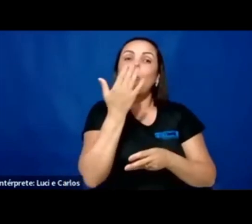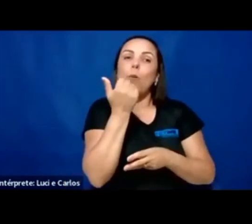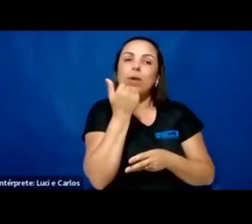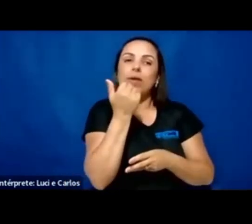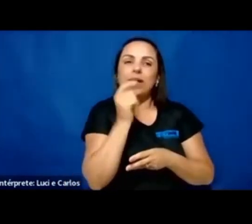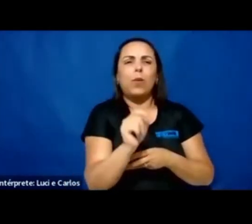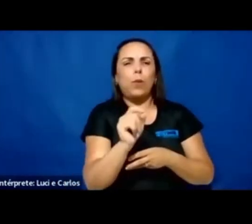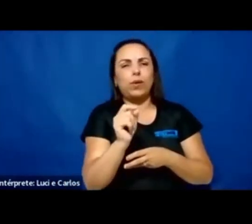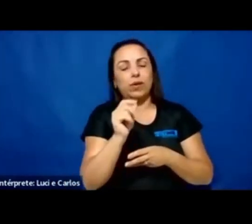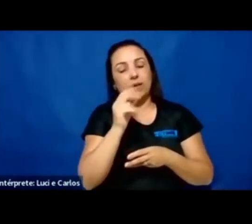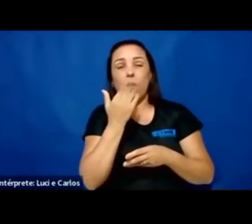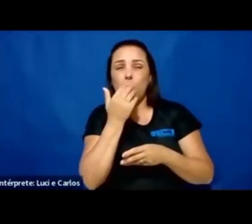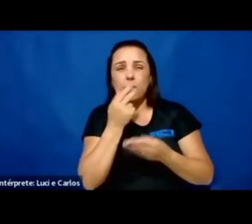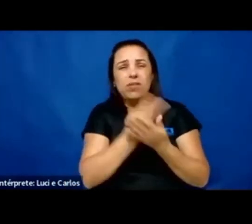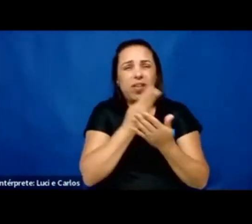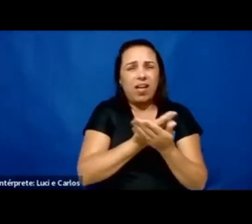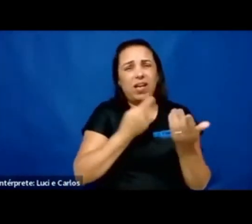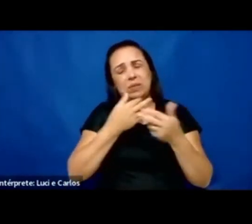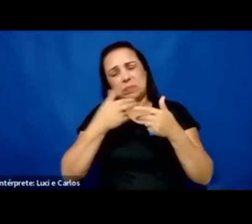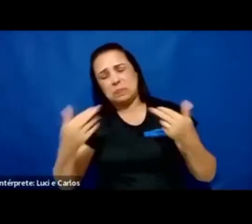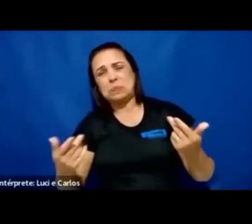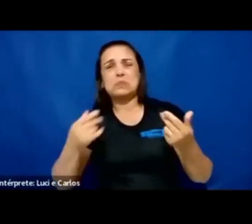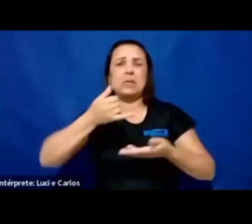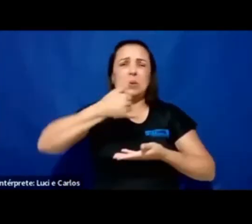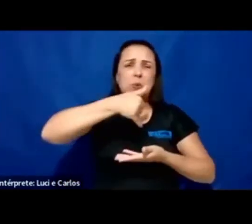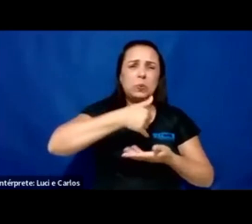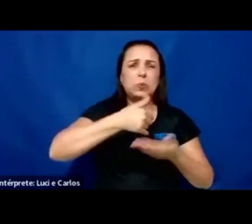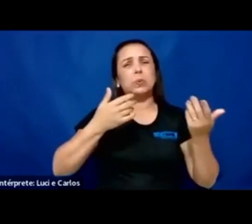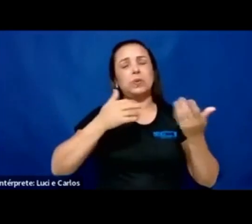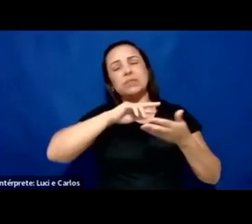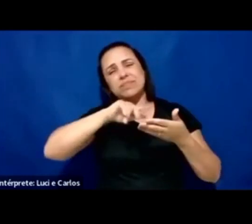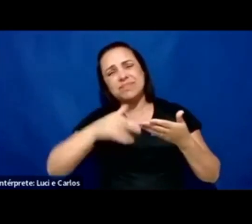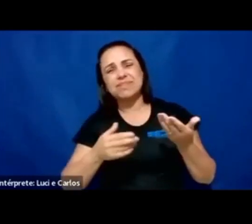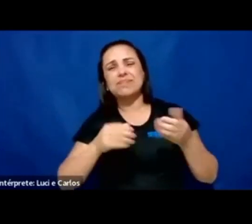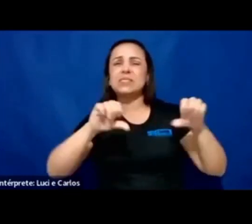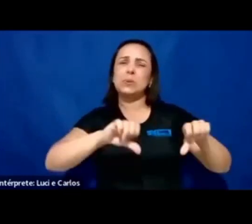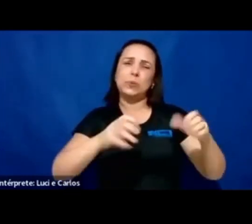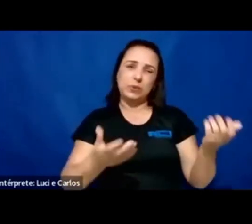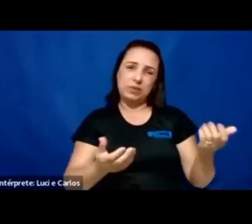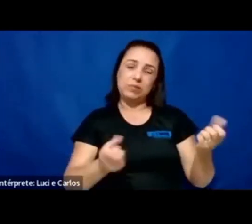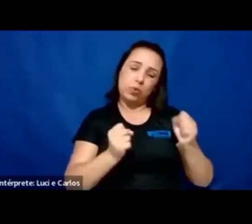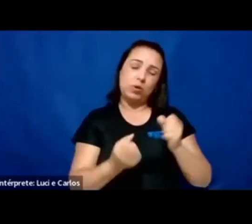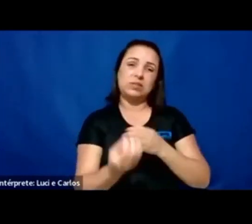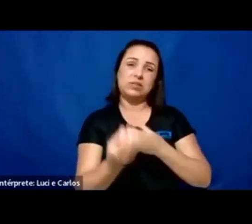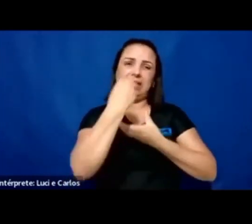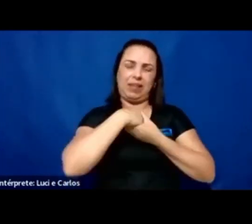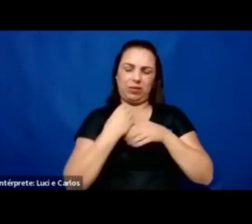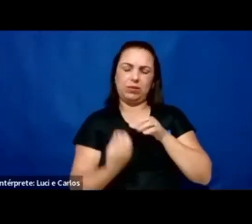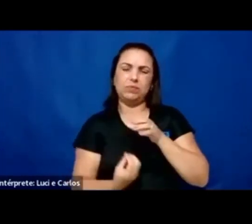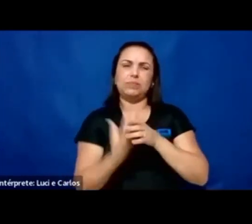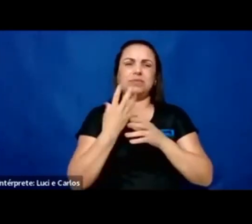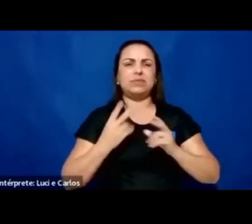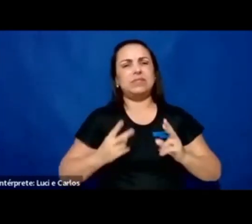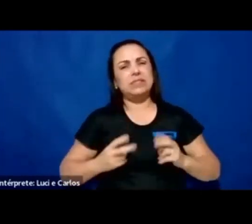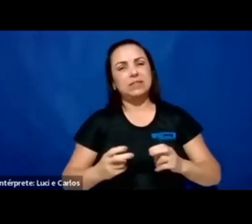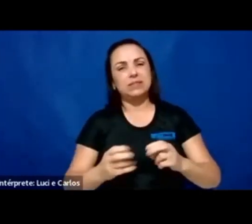hoje, atualmente, hoje a gente sabe que o câncer, ele é uma doença não genética.